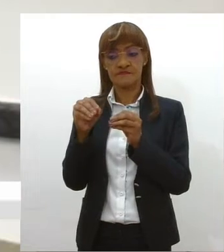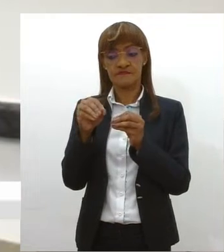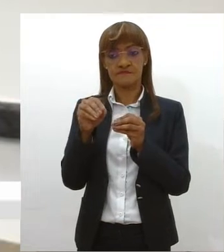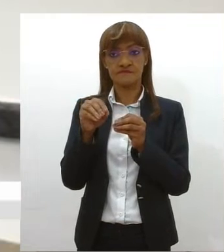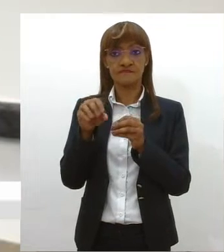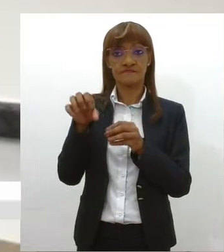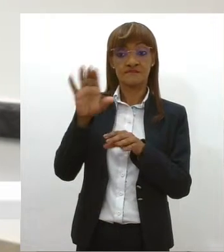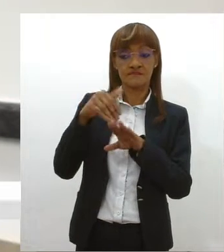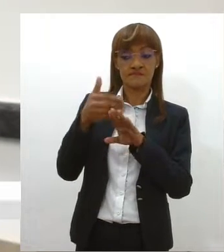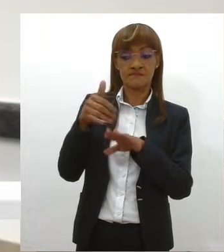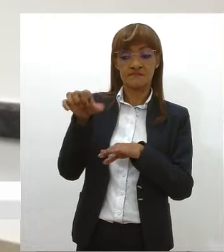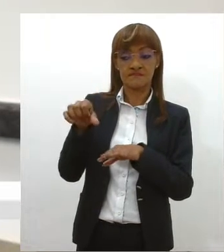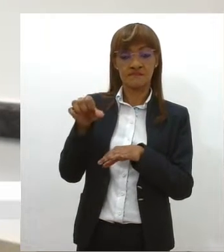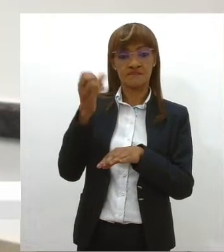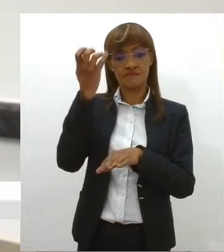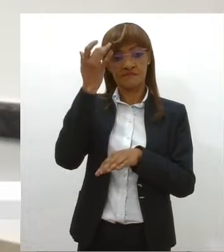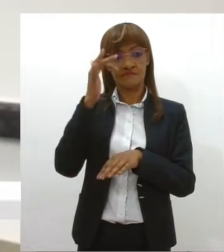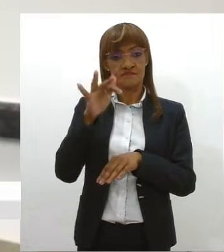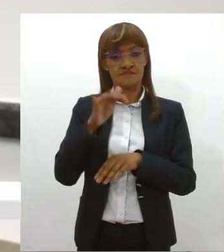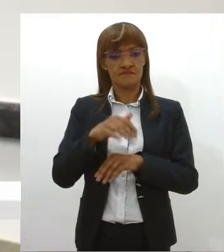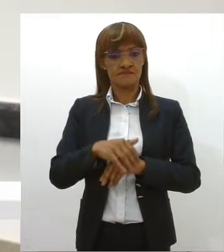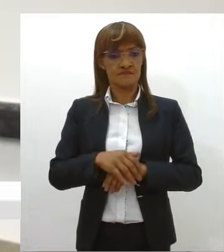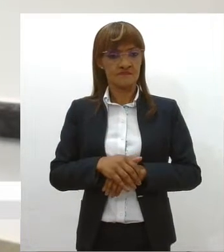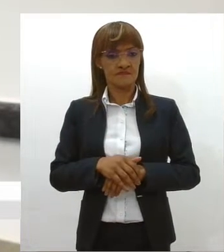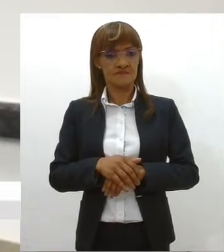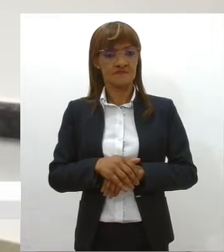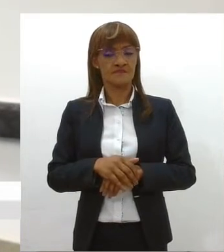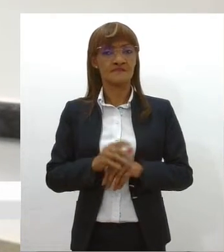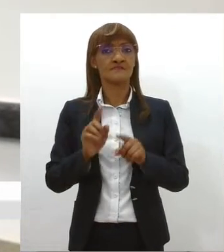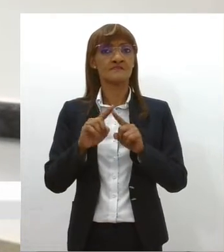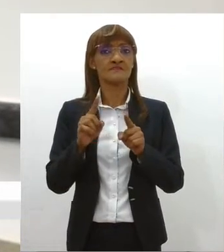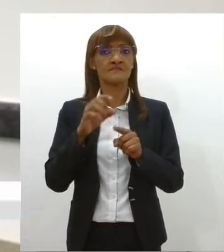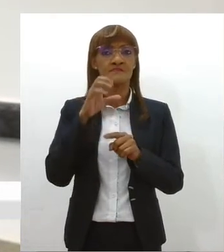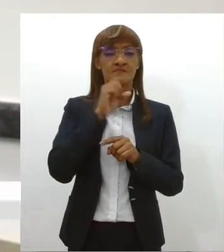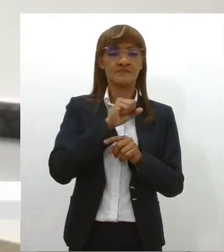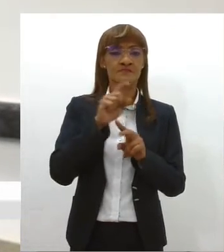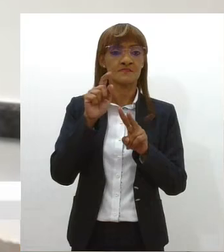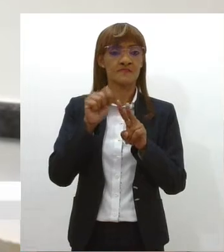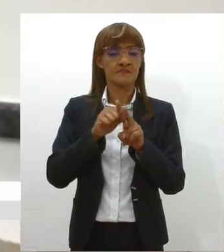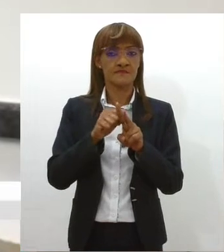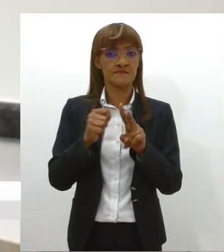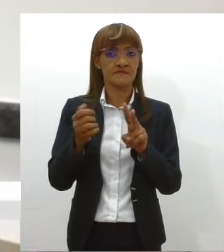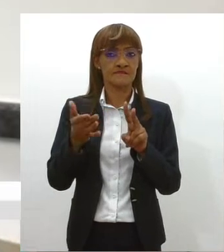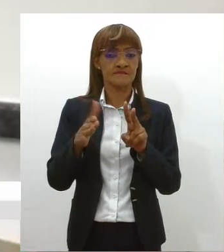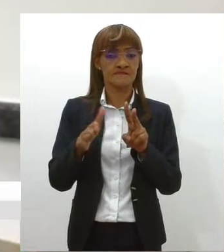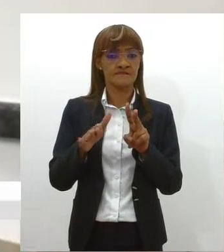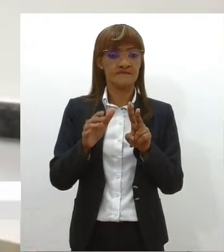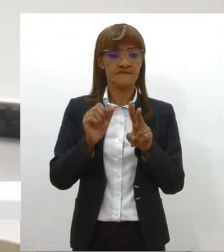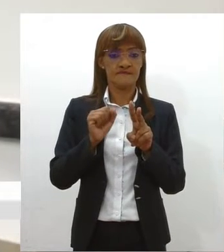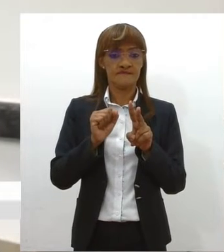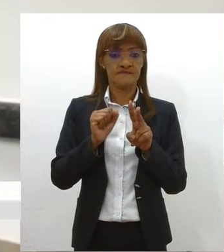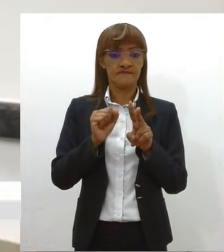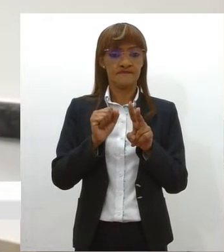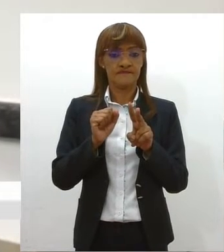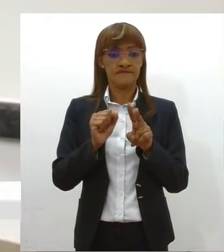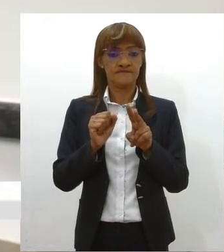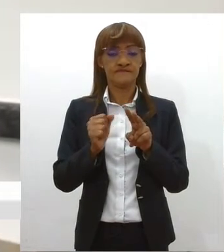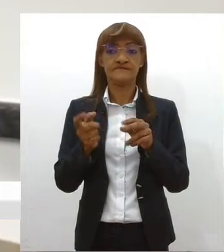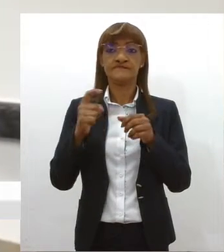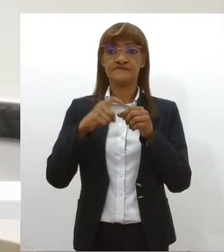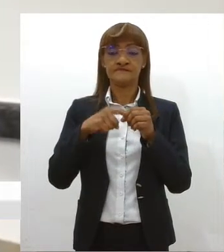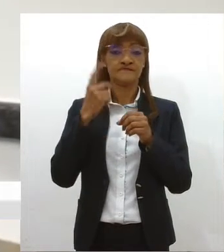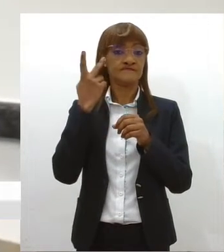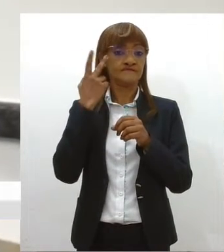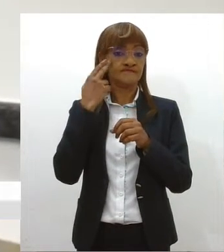Mas mostrou-se que era uma coisa temporária, cerca de 2 meses no máximo voltava ao normal. E tudo